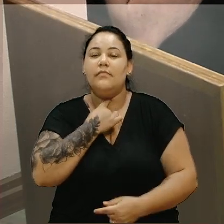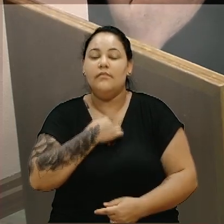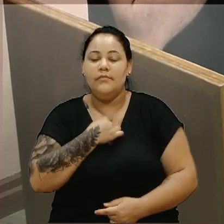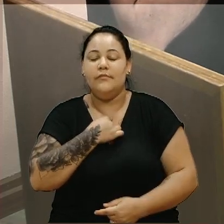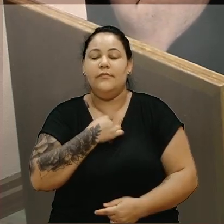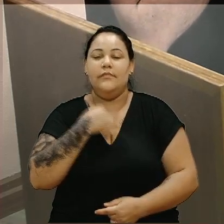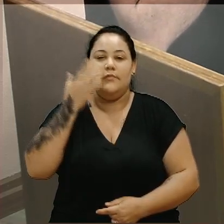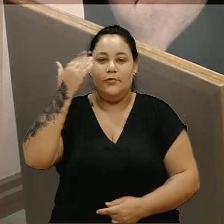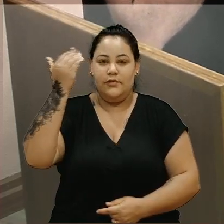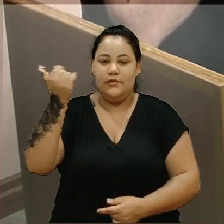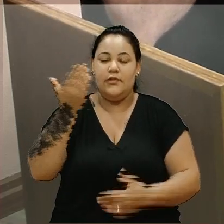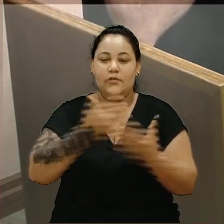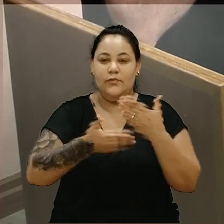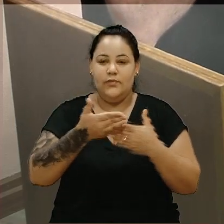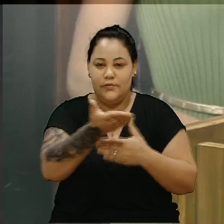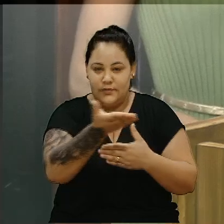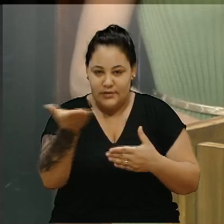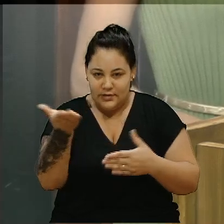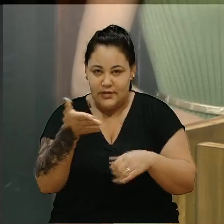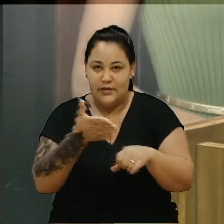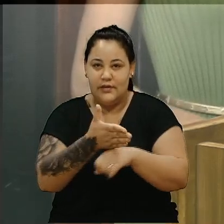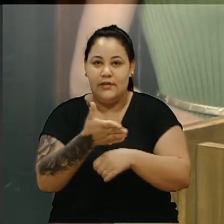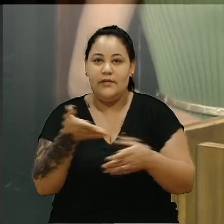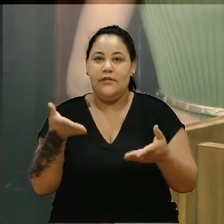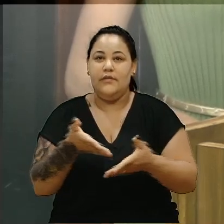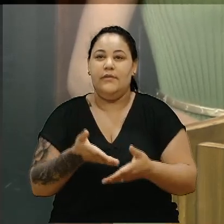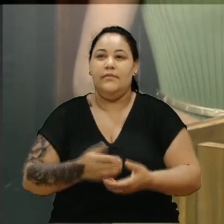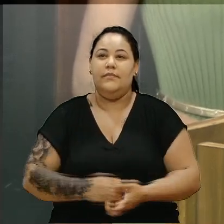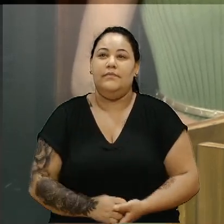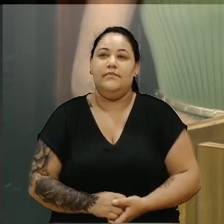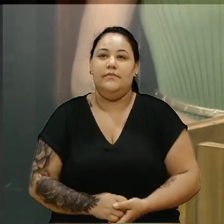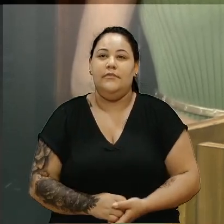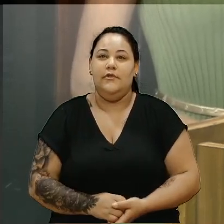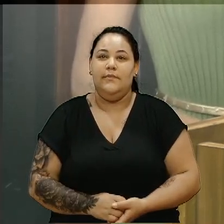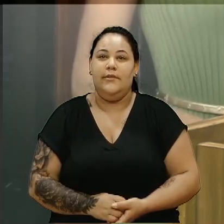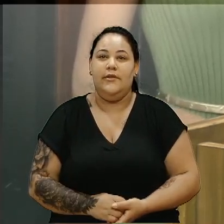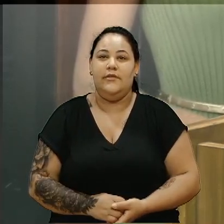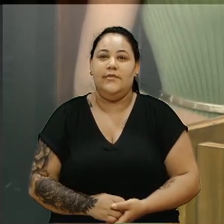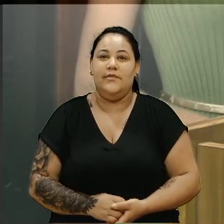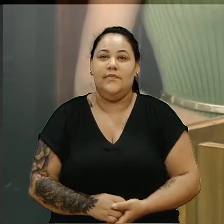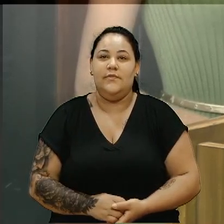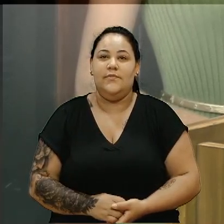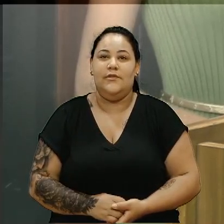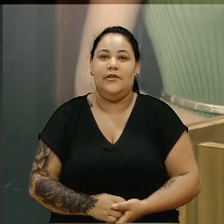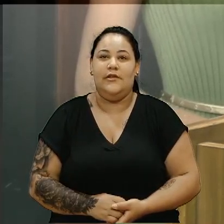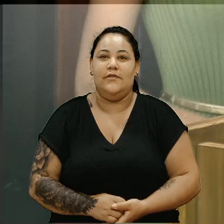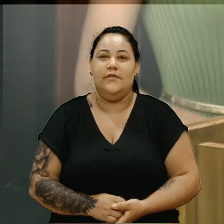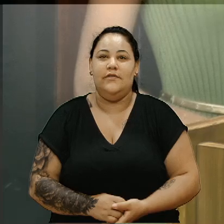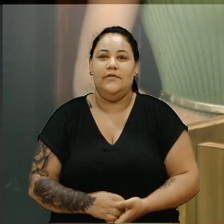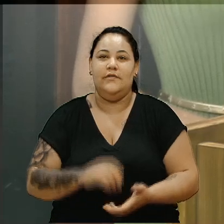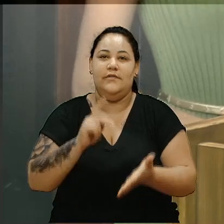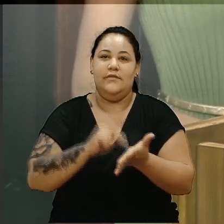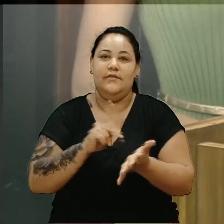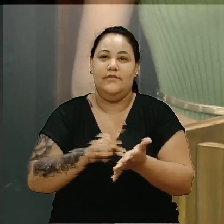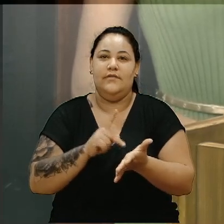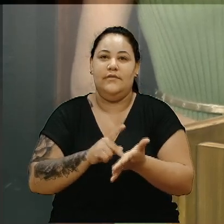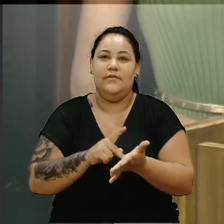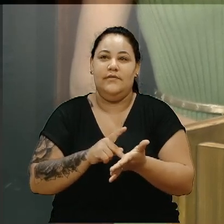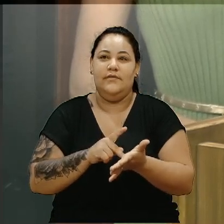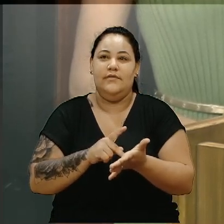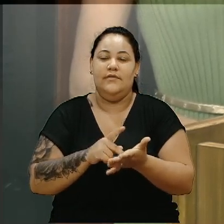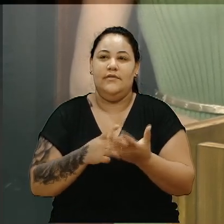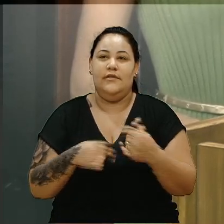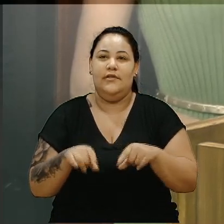desejamos sucesso a vocês todos. Na verdade, a gente veio aqui fazer um convite, né, em cima do laço, mas